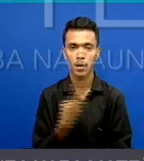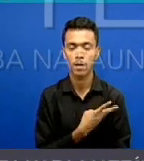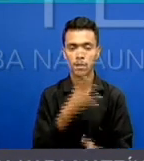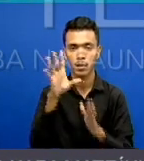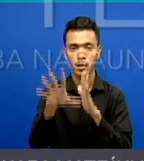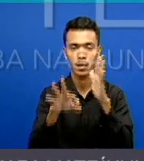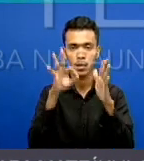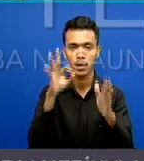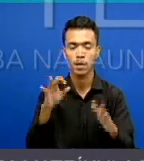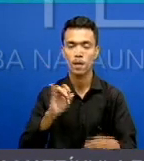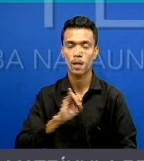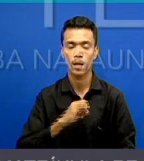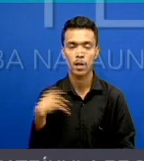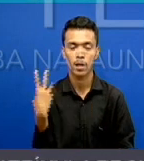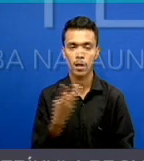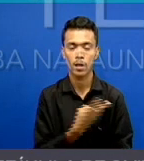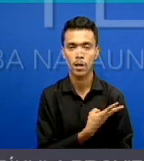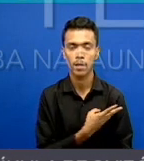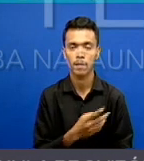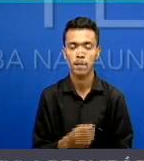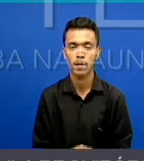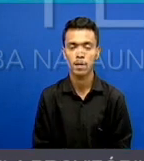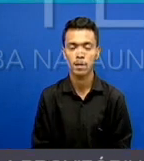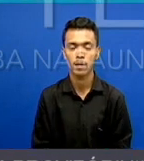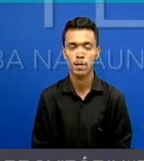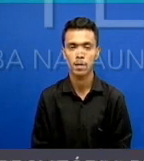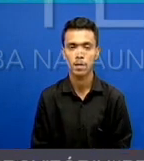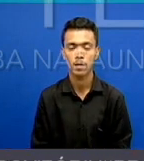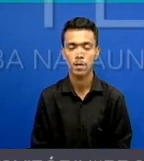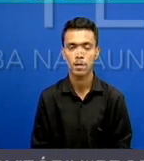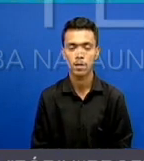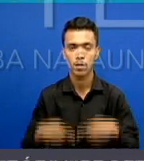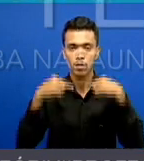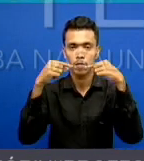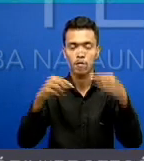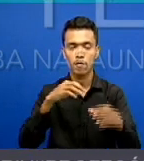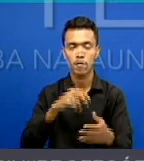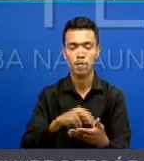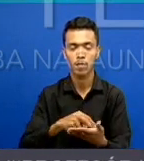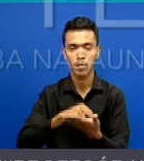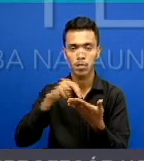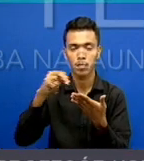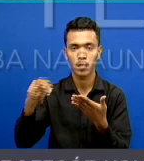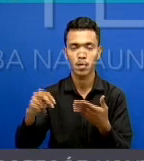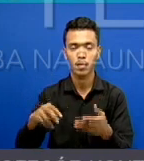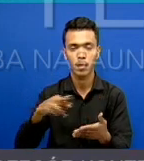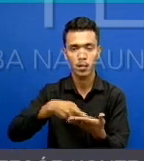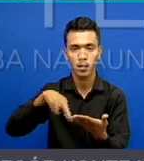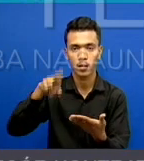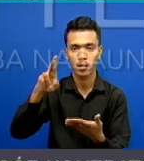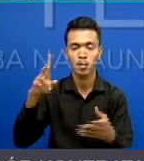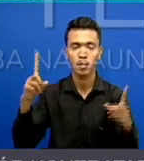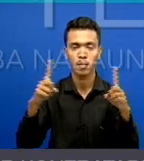retan, house, ami se transmite, ou ami se copia, sapa matricula, ser neve maca lista, né, pa